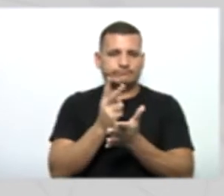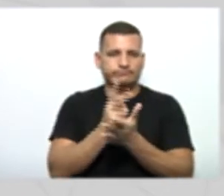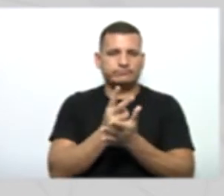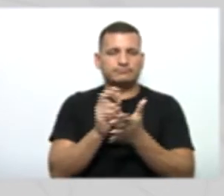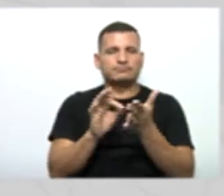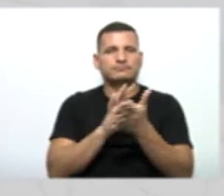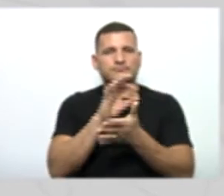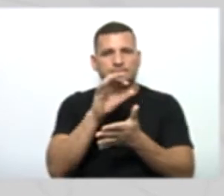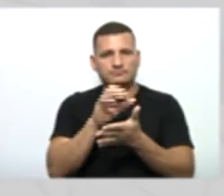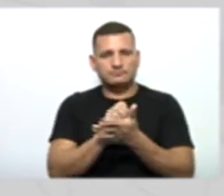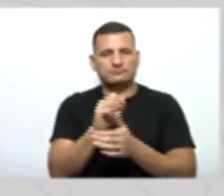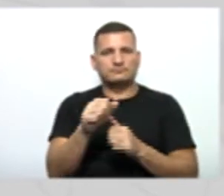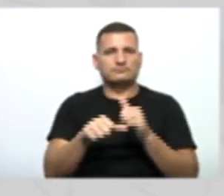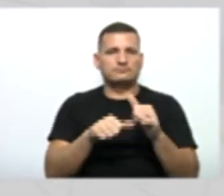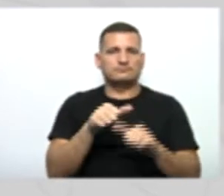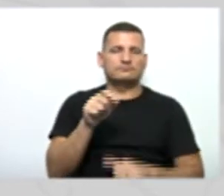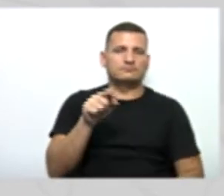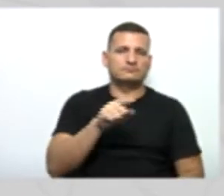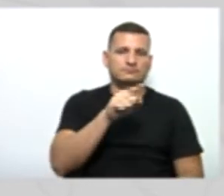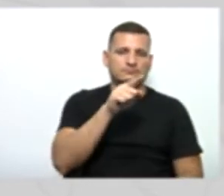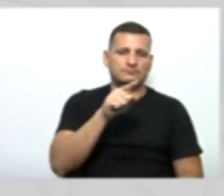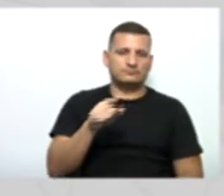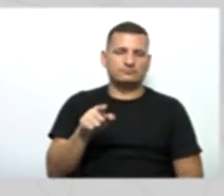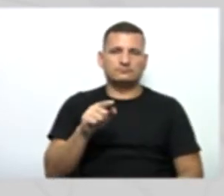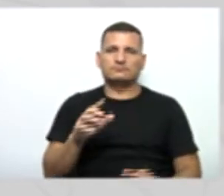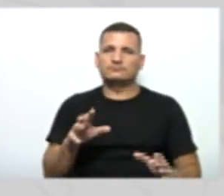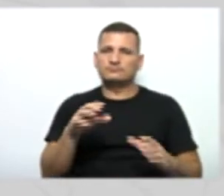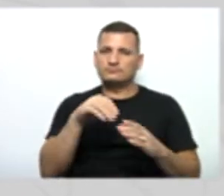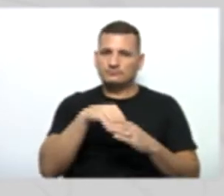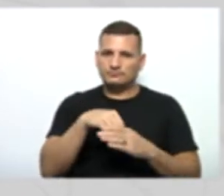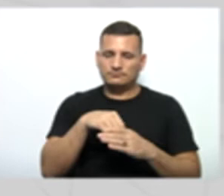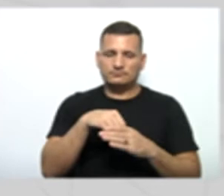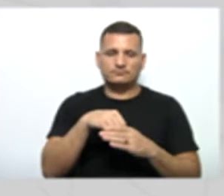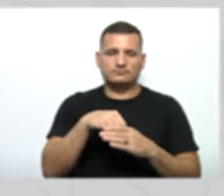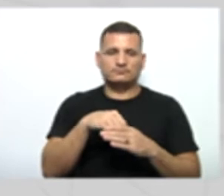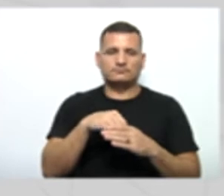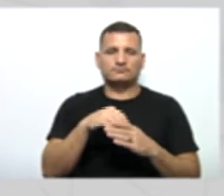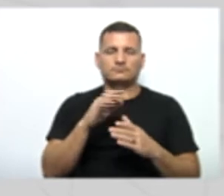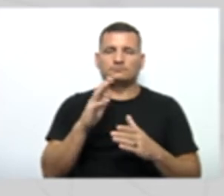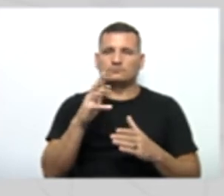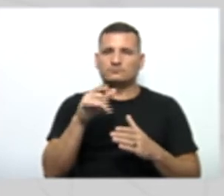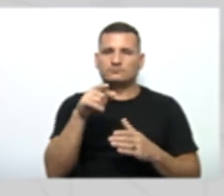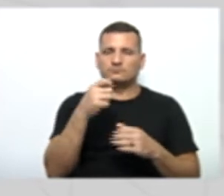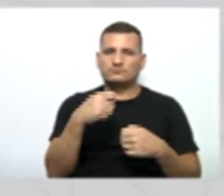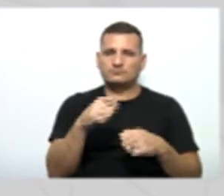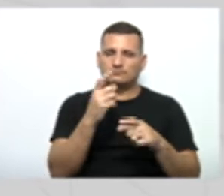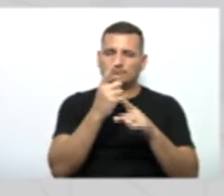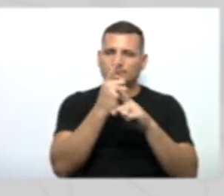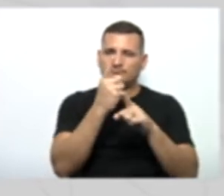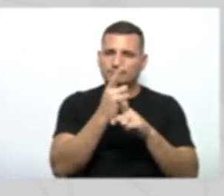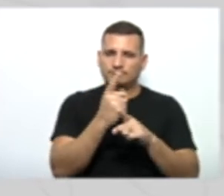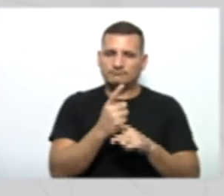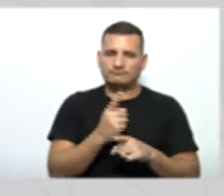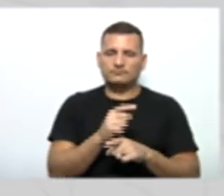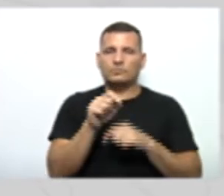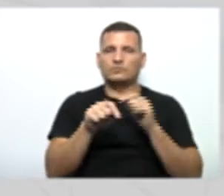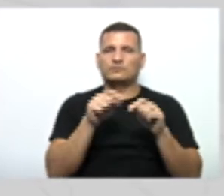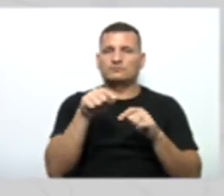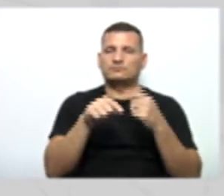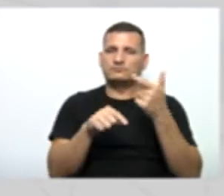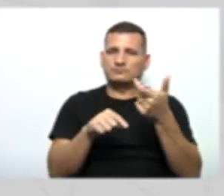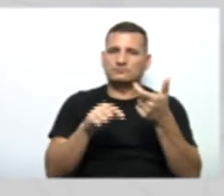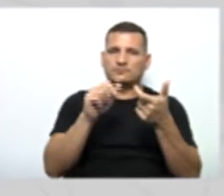Cadastrar, atualizar, excluir, inserir, tudo isso daí você precisa identificar o que essa classe vai